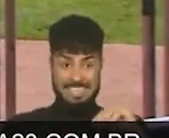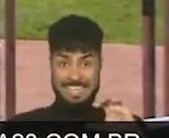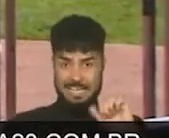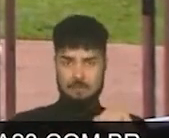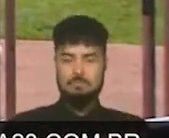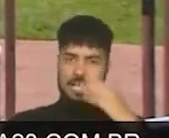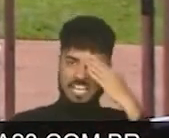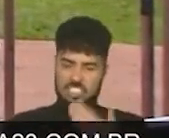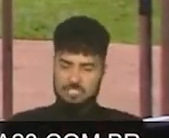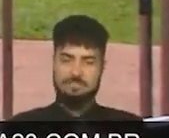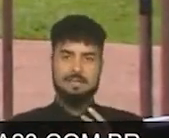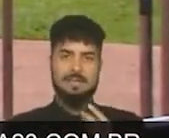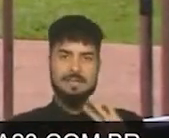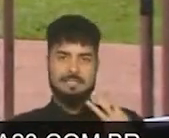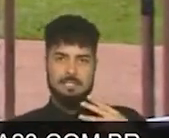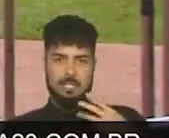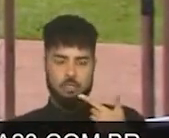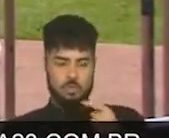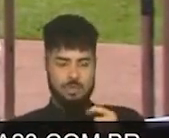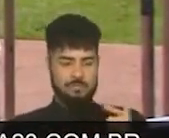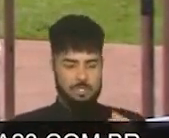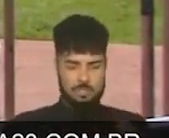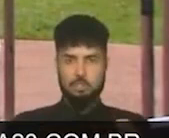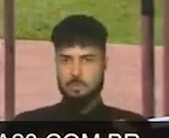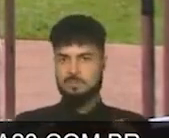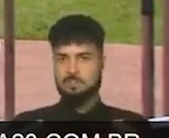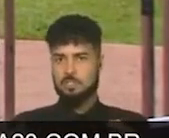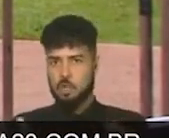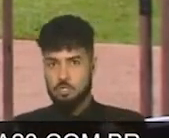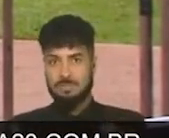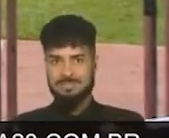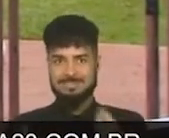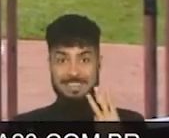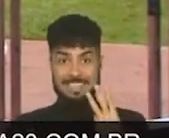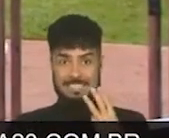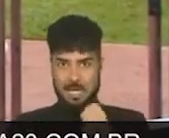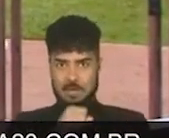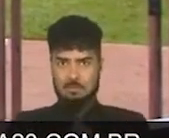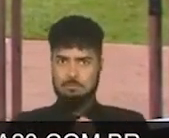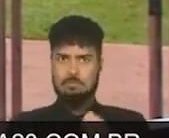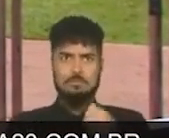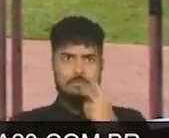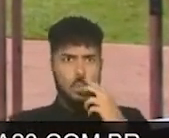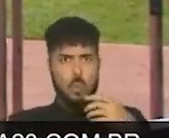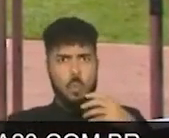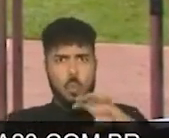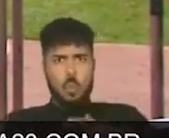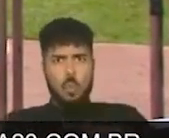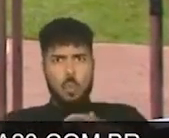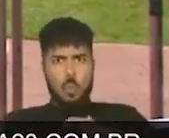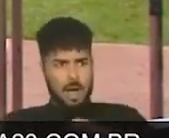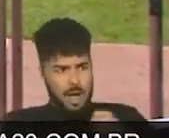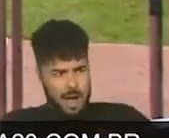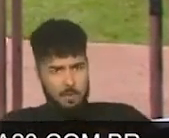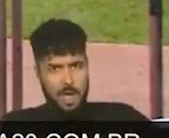triênio 2020-2022 mais de 185 mil novos casos da doença para cada ano,